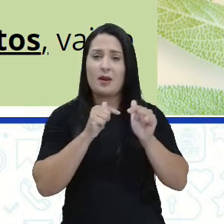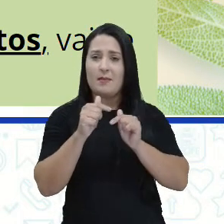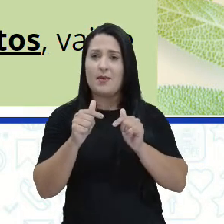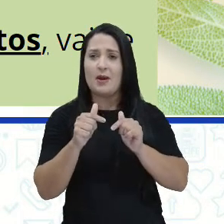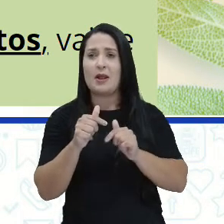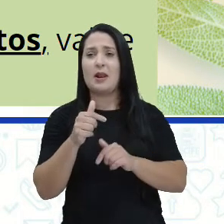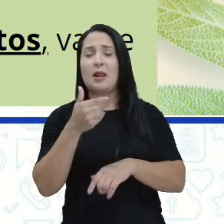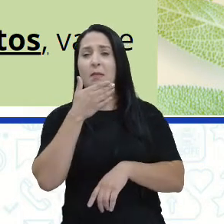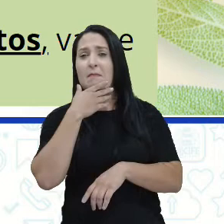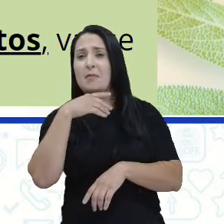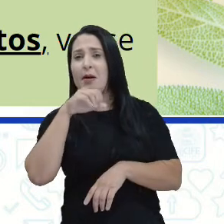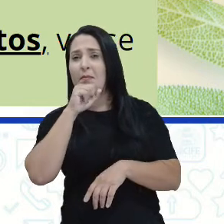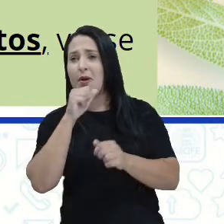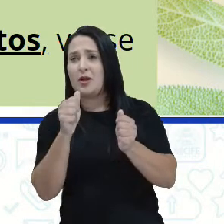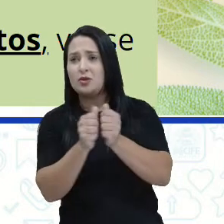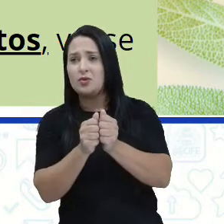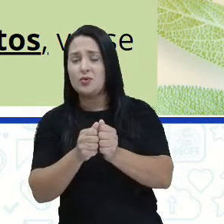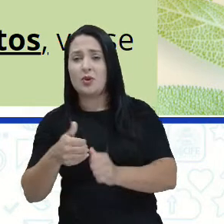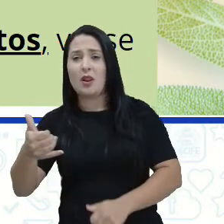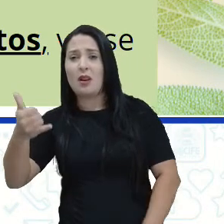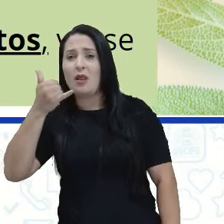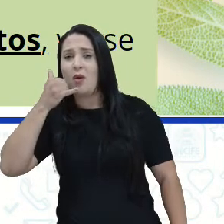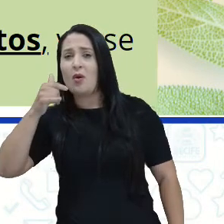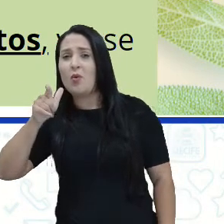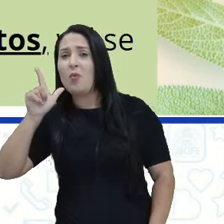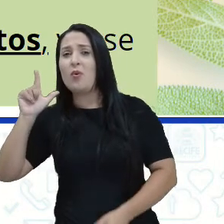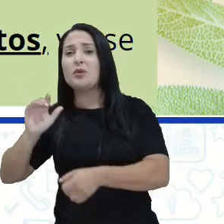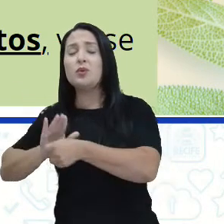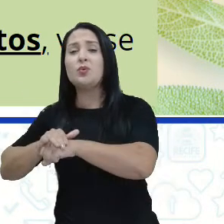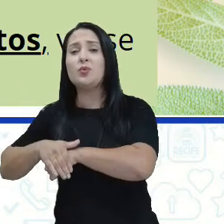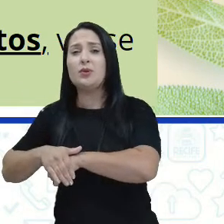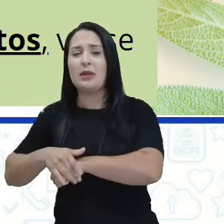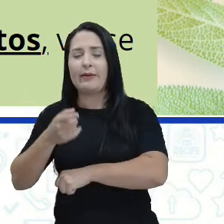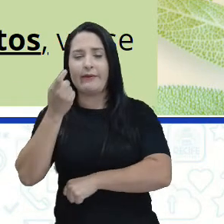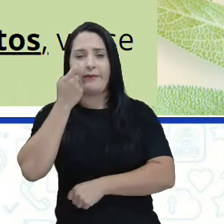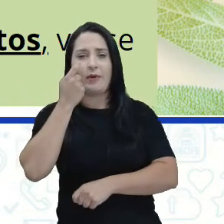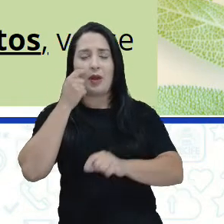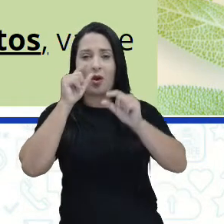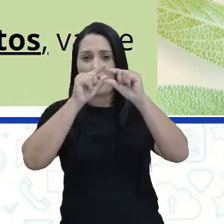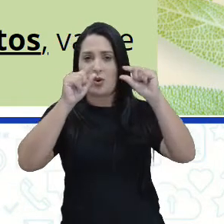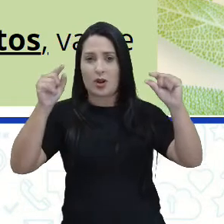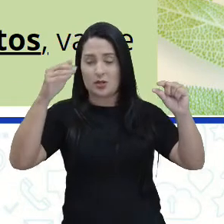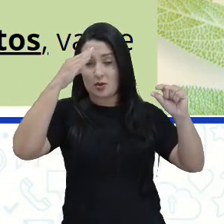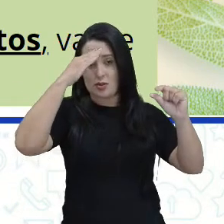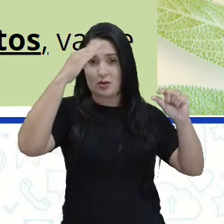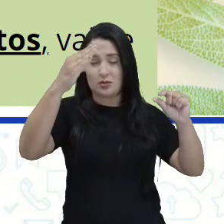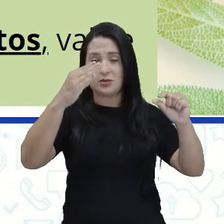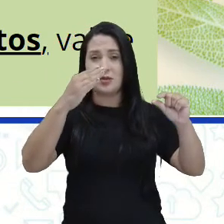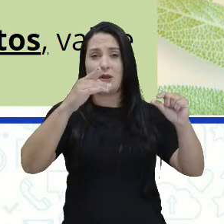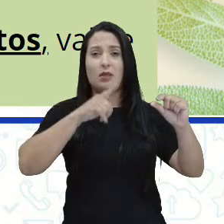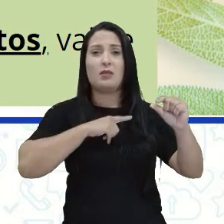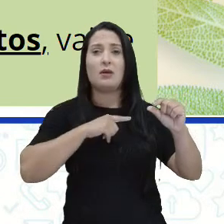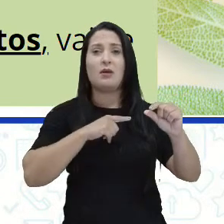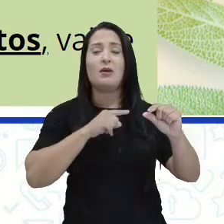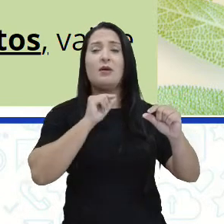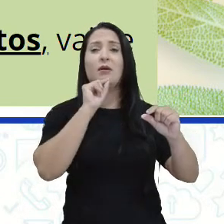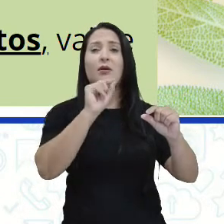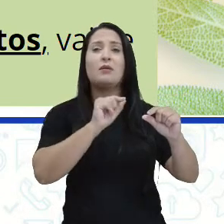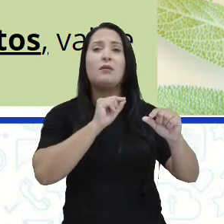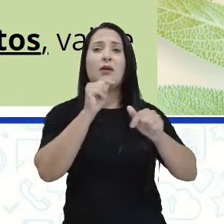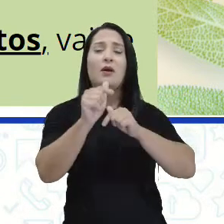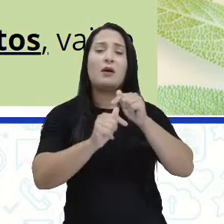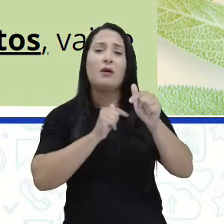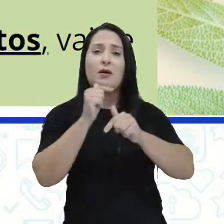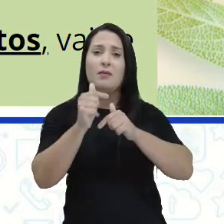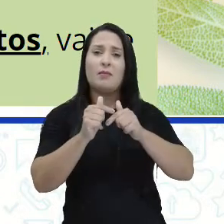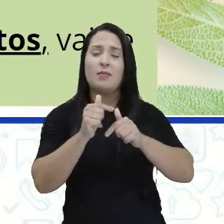papai, ligou ontem à noite. Então, reparem que a oração destacada, que trabalha com o papai, que está